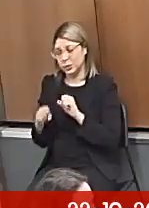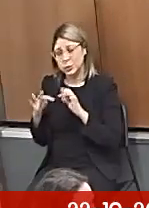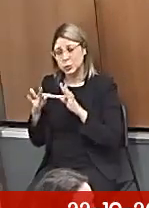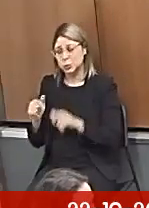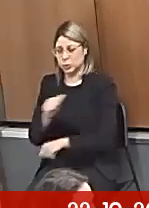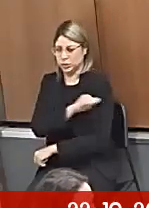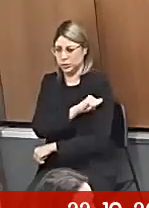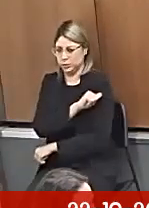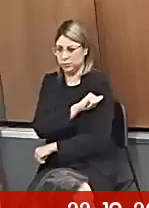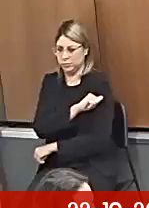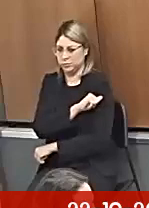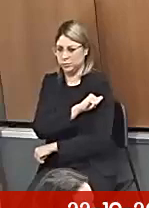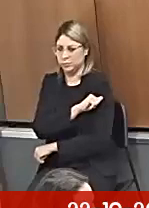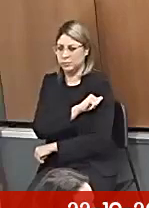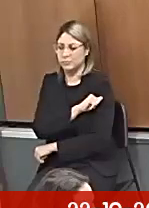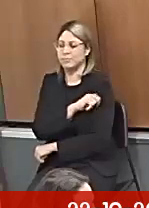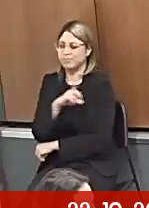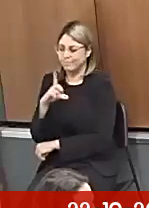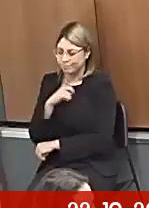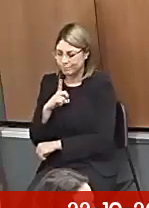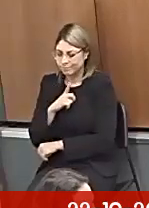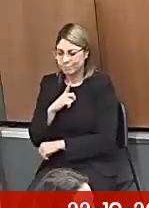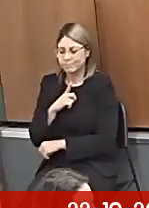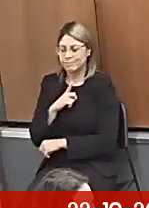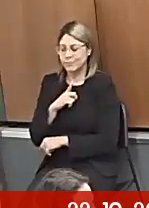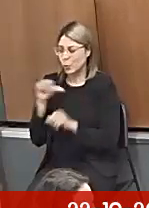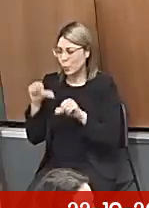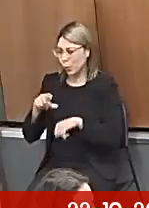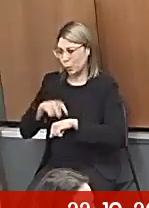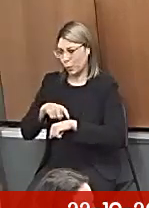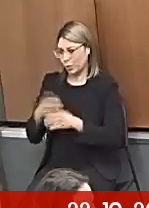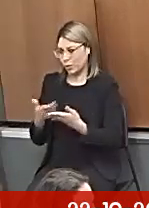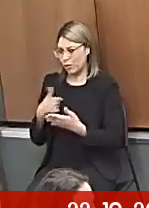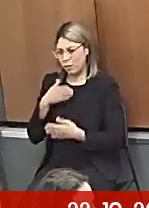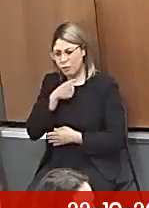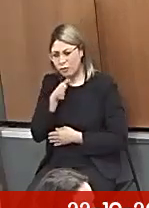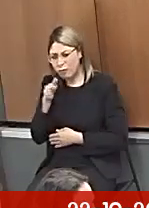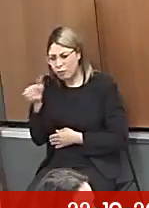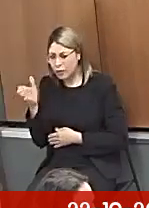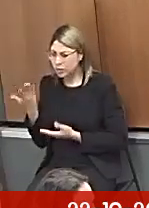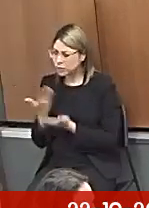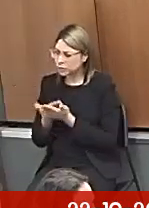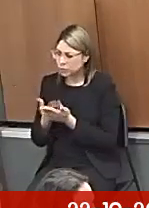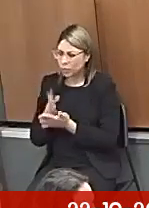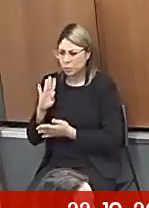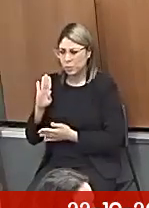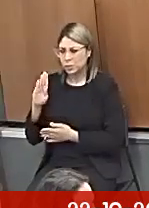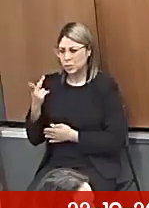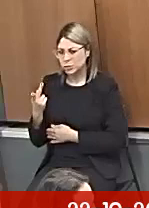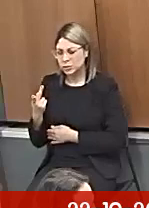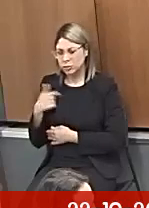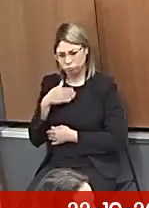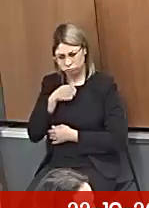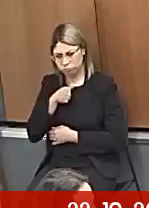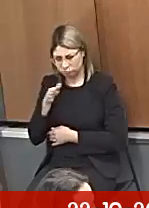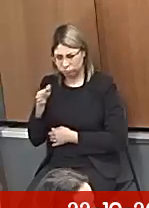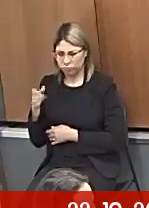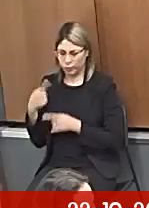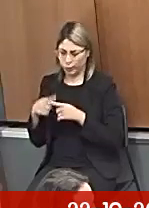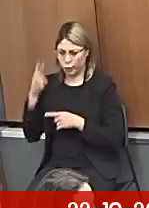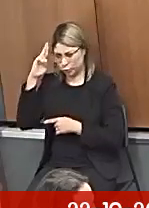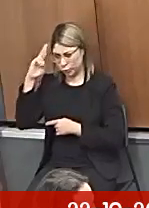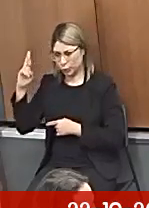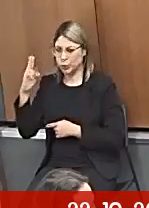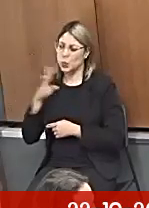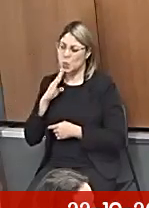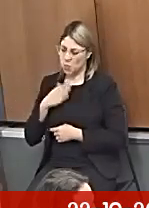alunado está passando pela pior causa. Eu ando nas escolas de Belo Horizonte com muita frequência, porque os